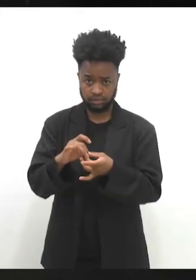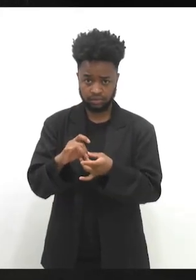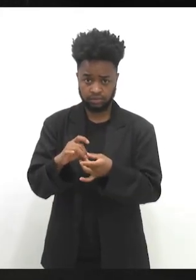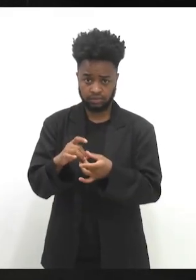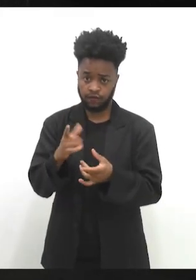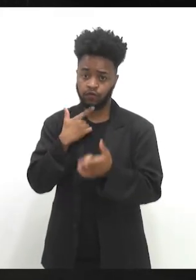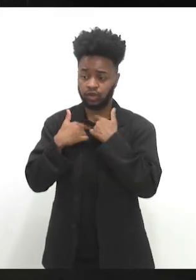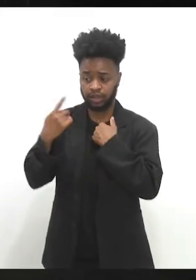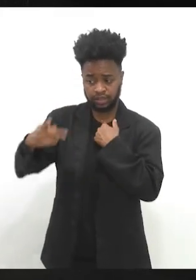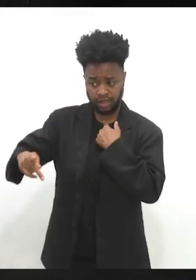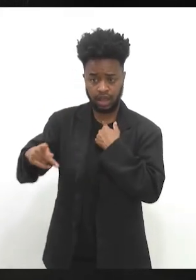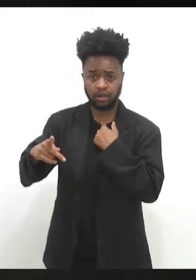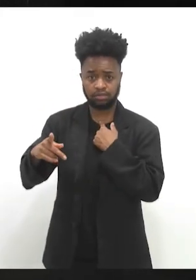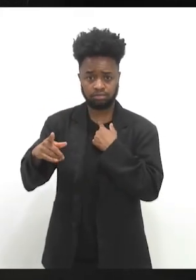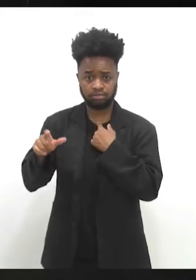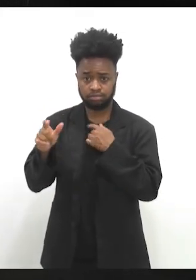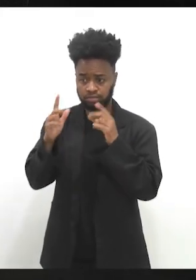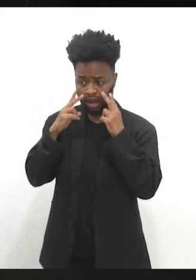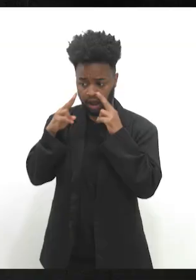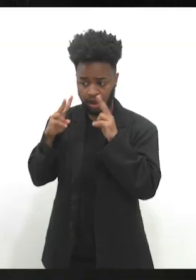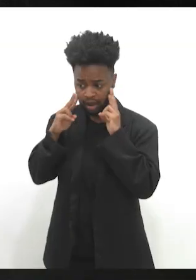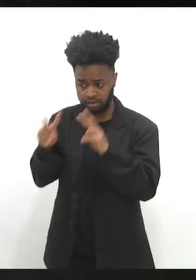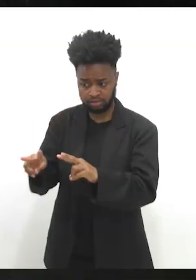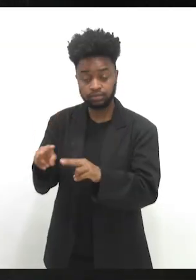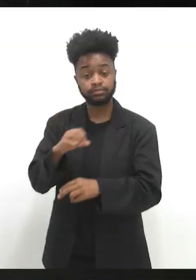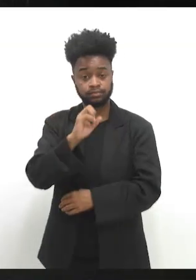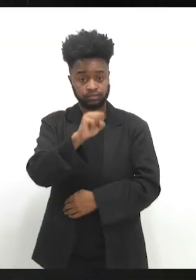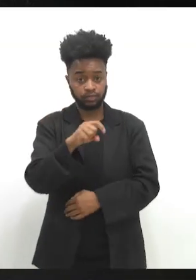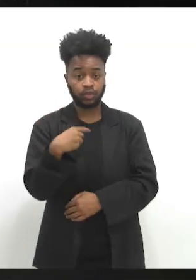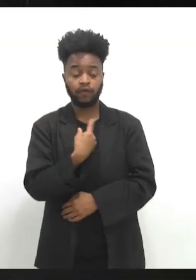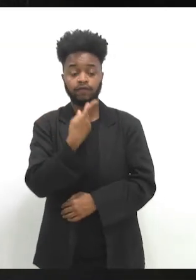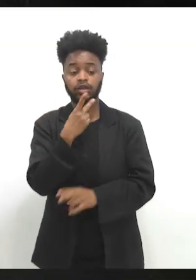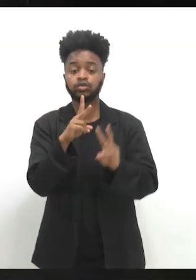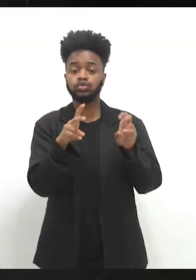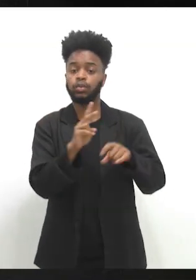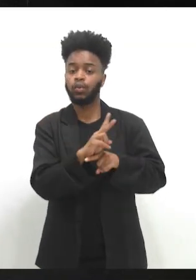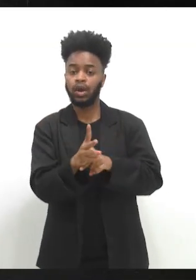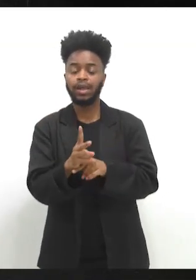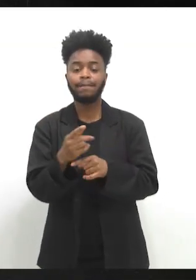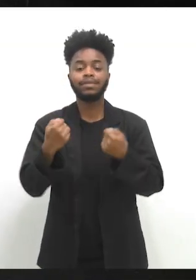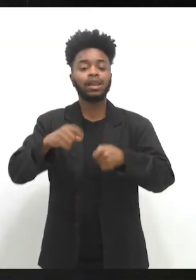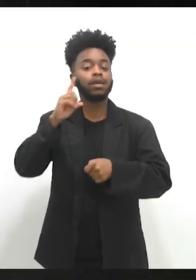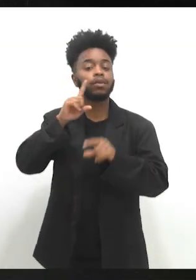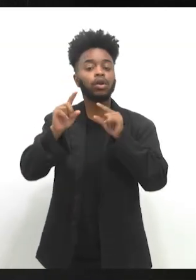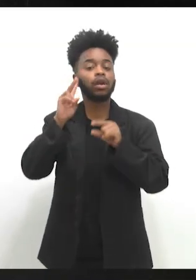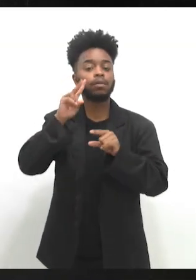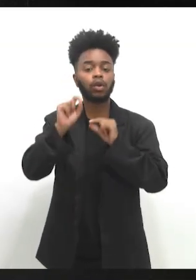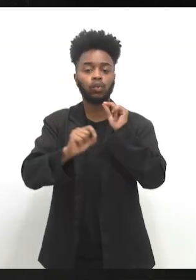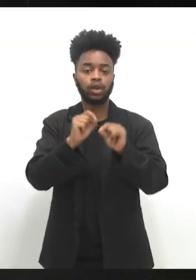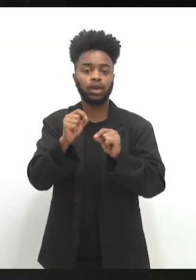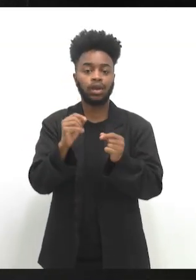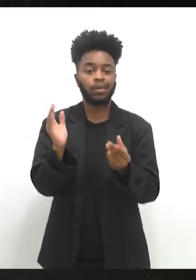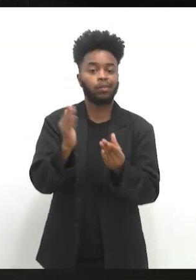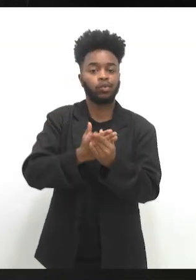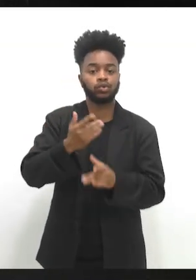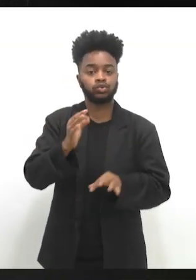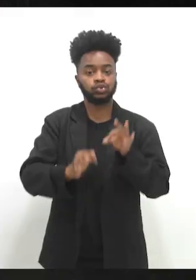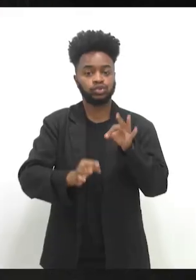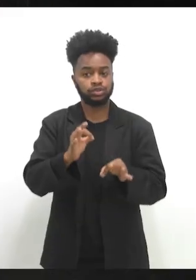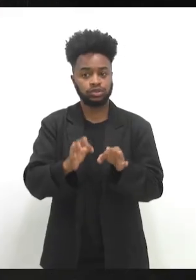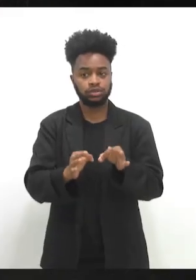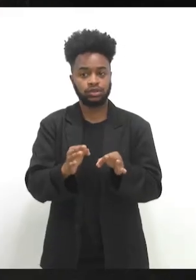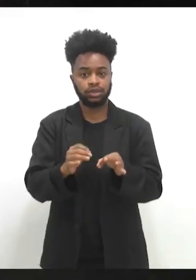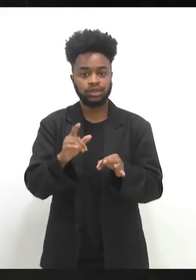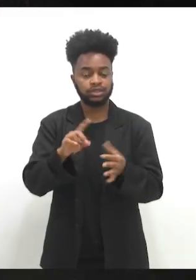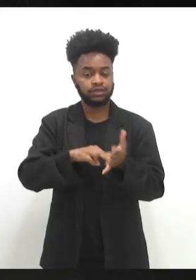dela escutar, assim, o desejo dela, melhor dizendo. Sim, quando a gente fala de guarda, né, a gente tem que pensar que o processo judicial, a gente está